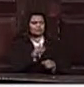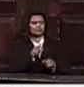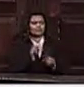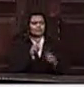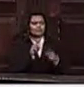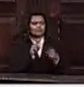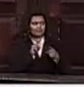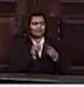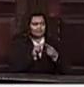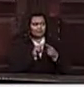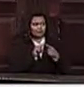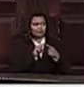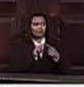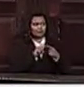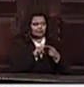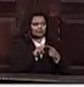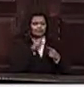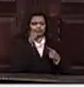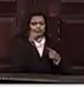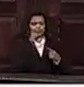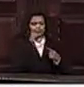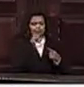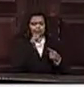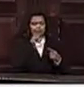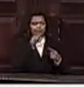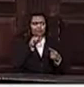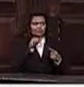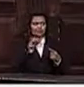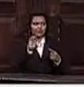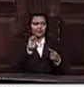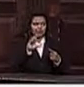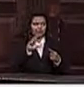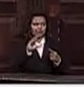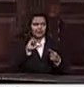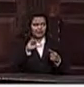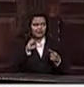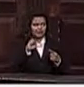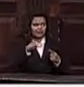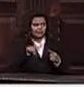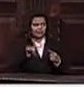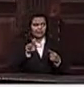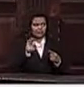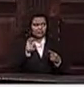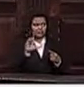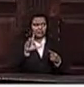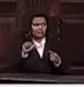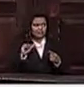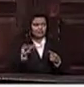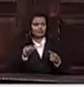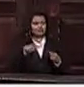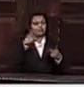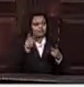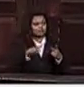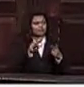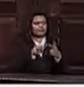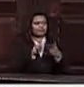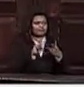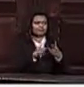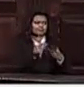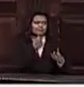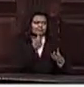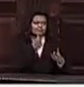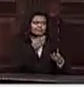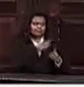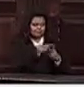policial Elisângela, que foi morta exatamente quando voltava de uma atividade de